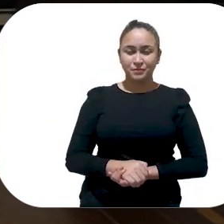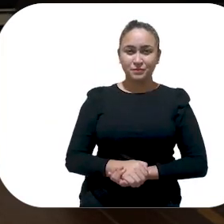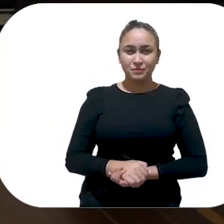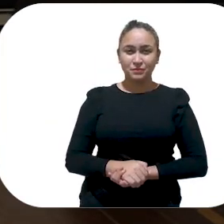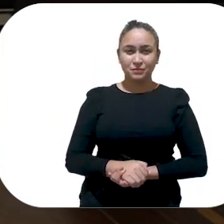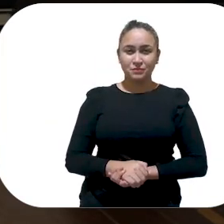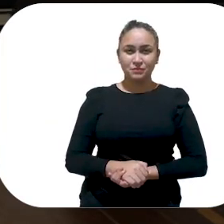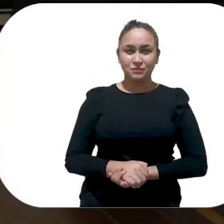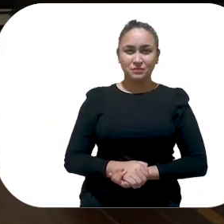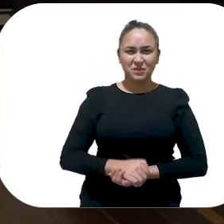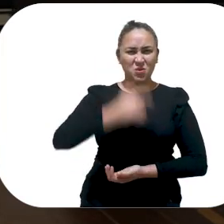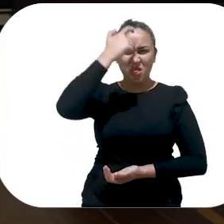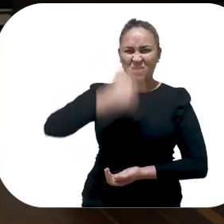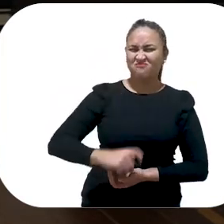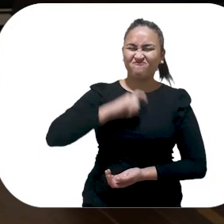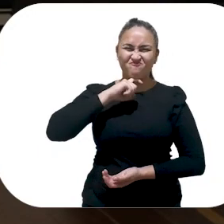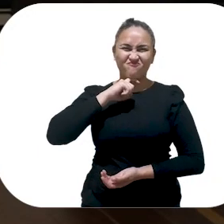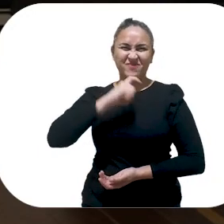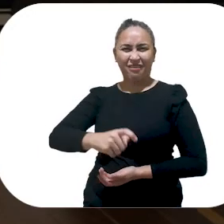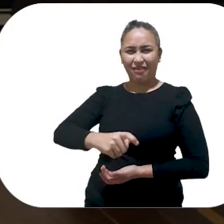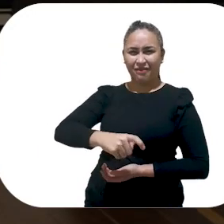não sou mais ninguém.